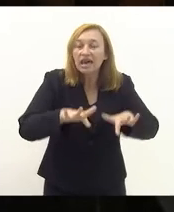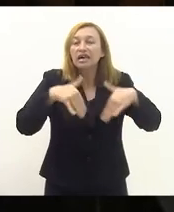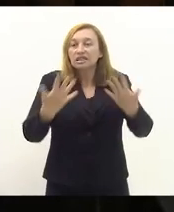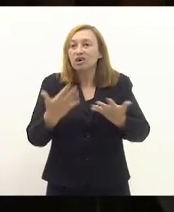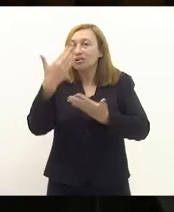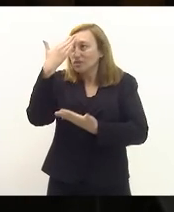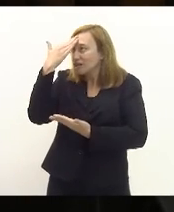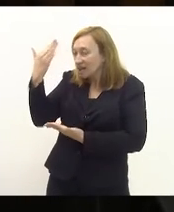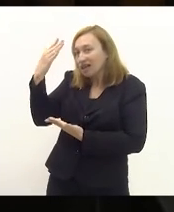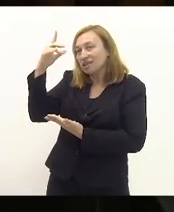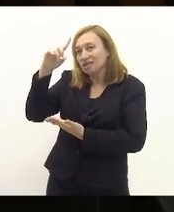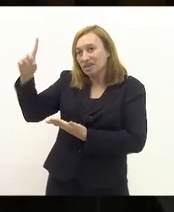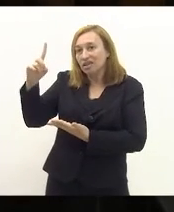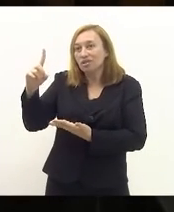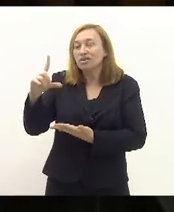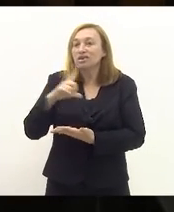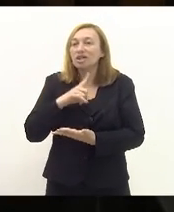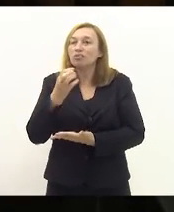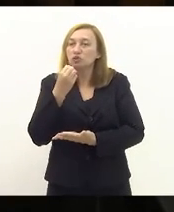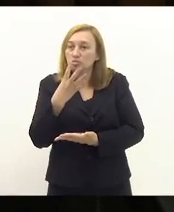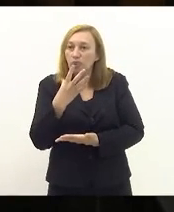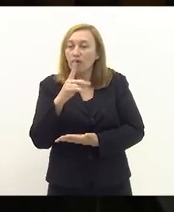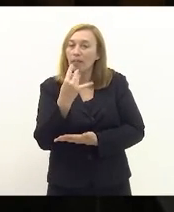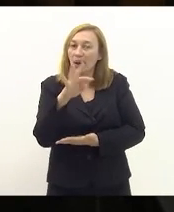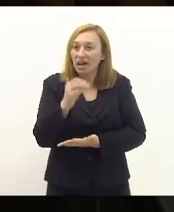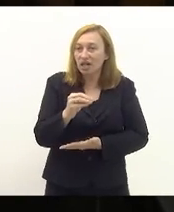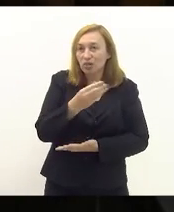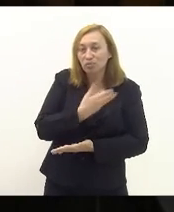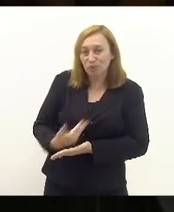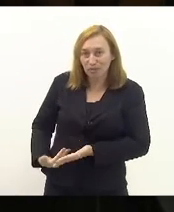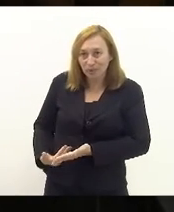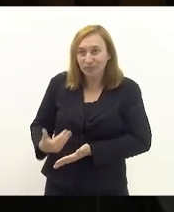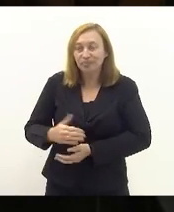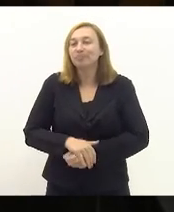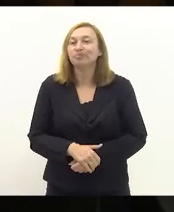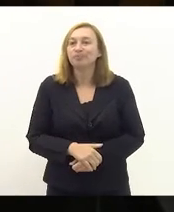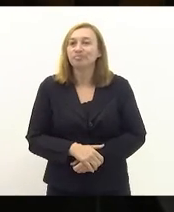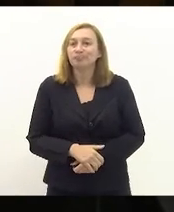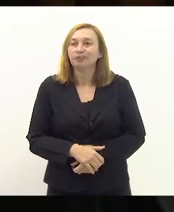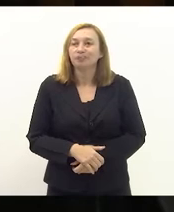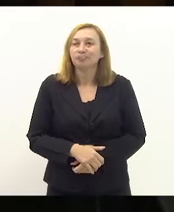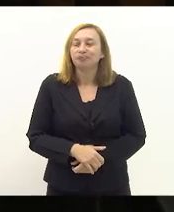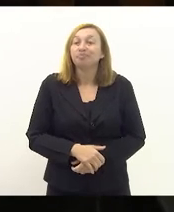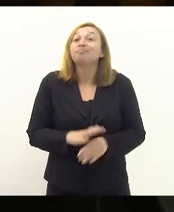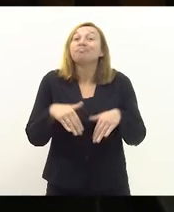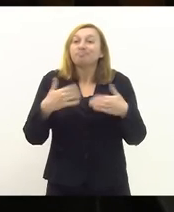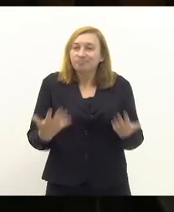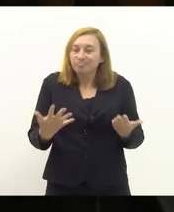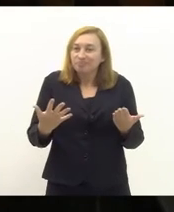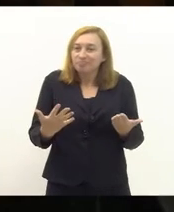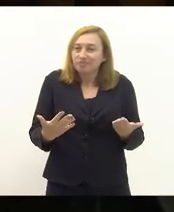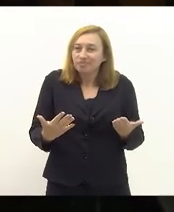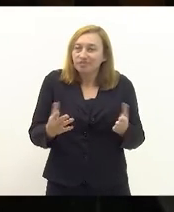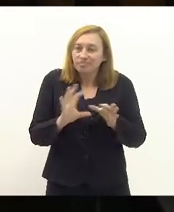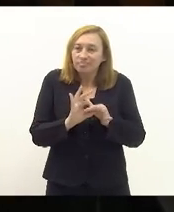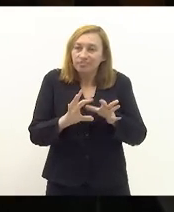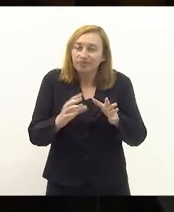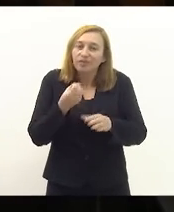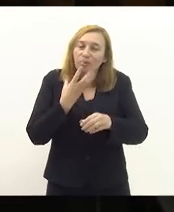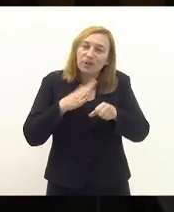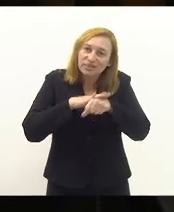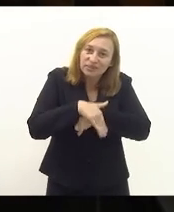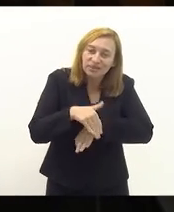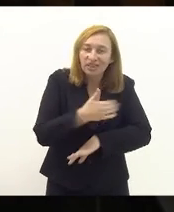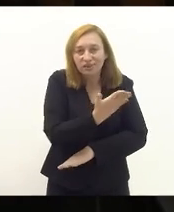graças a Deus nós temos bons aparelhos públicos e bom então eu deixo aqui o meu